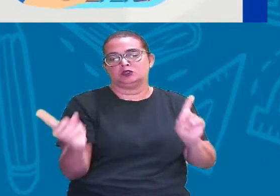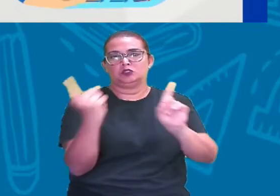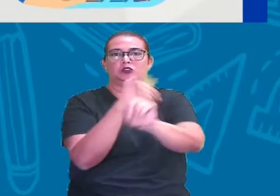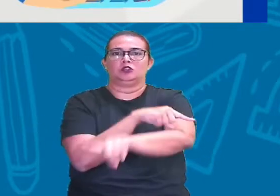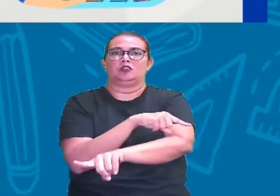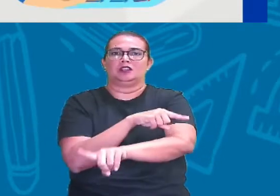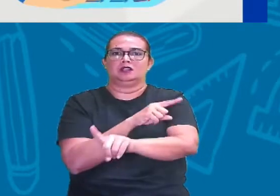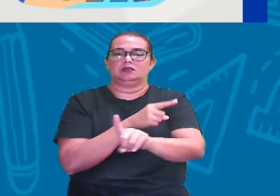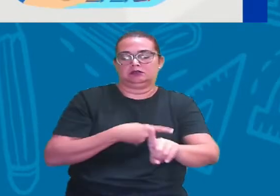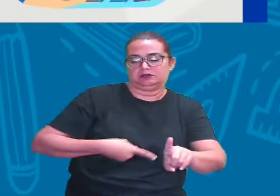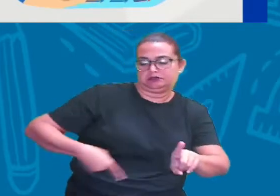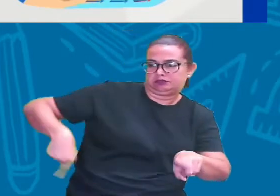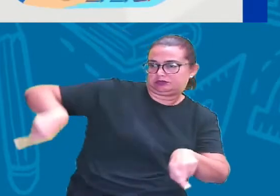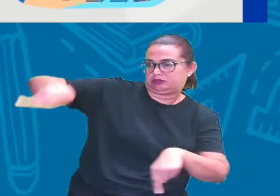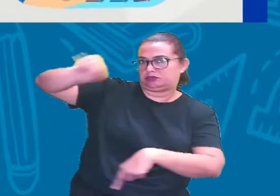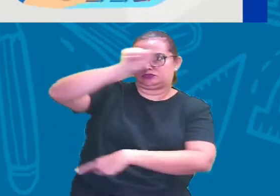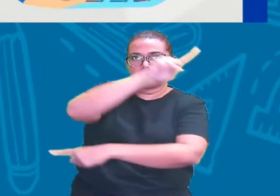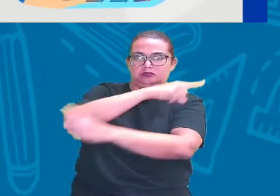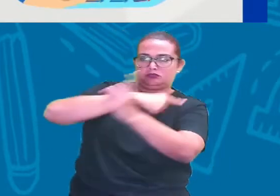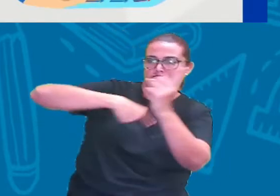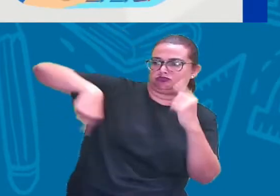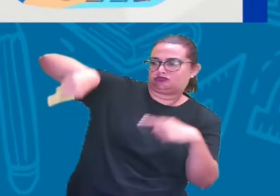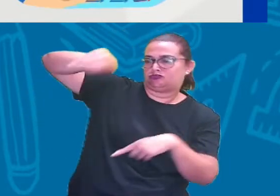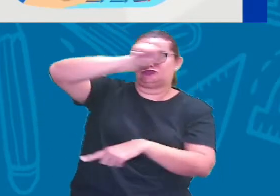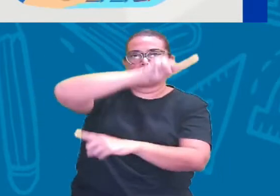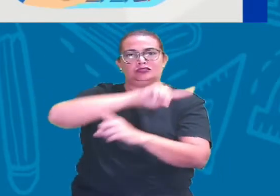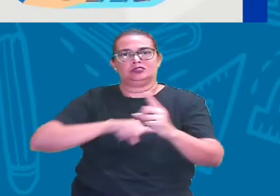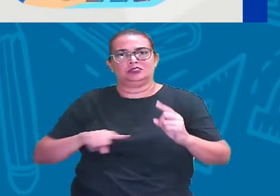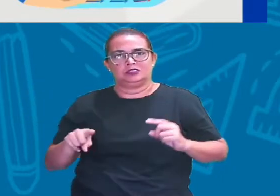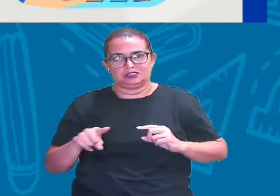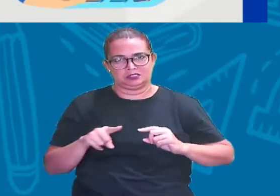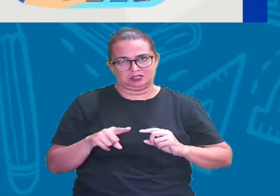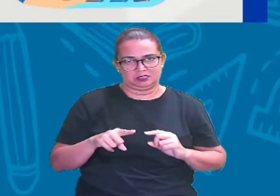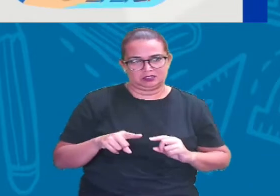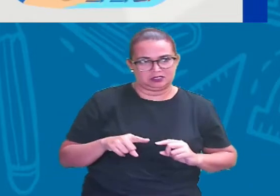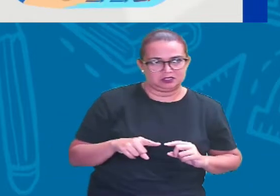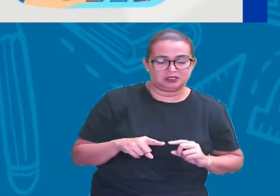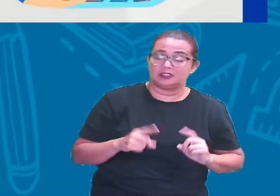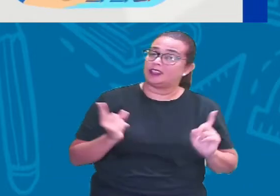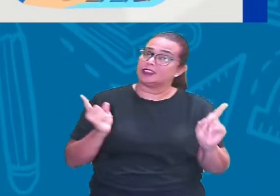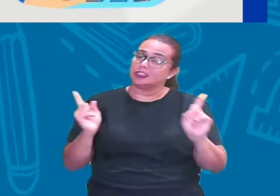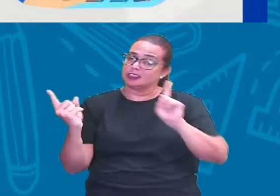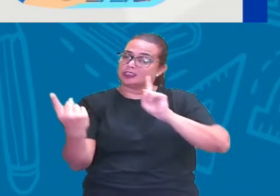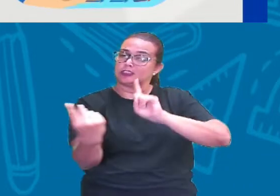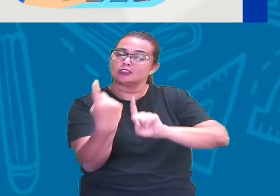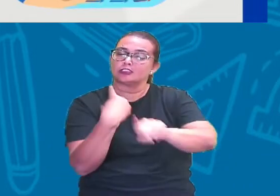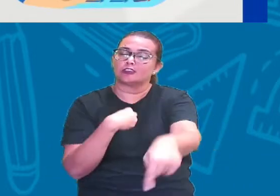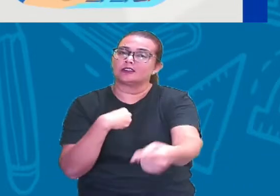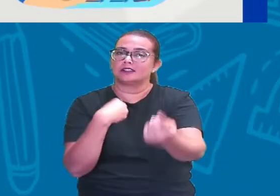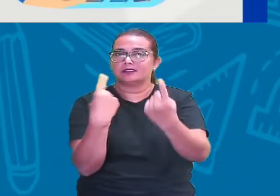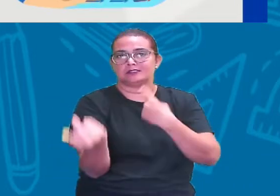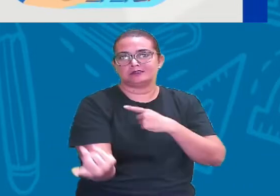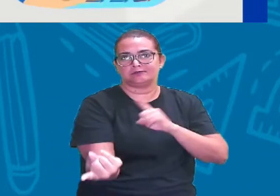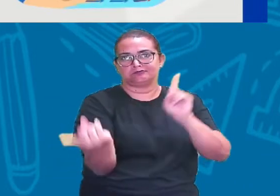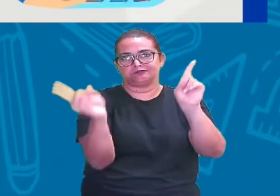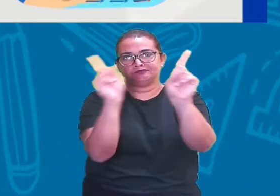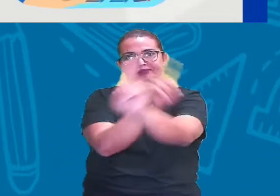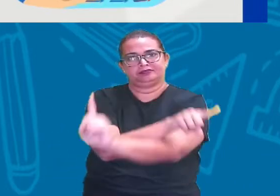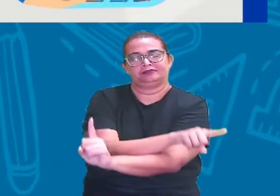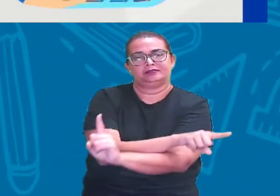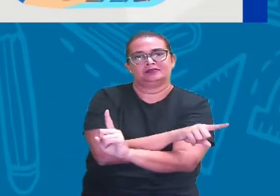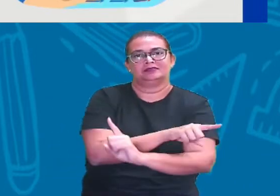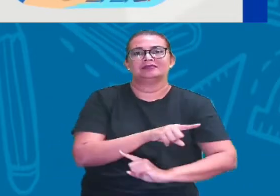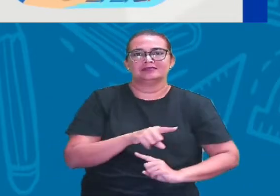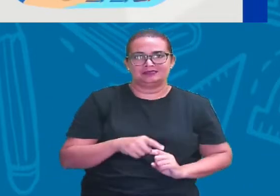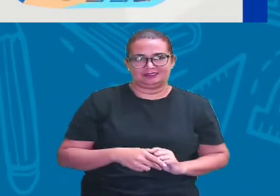como eu estou falando para vocês, é o inverso. Enquanto que a areia do mar, a areia da praia está mais fria, tá?